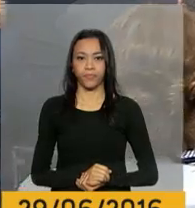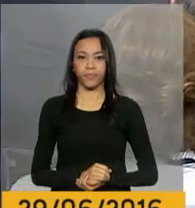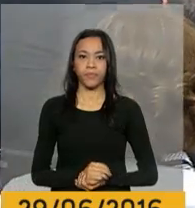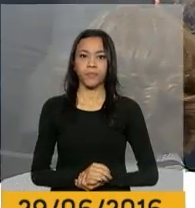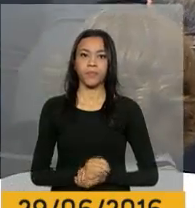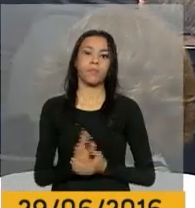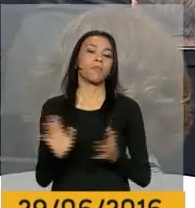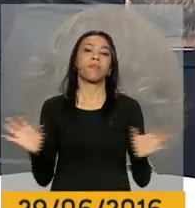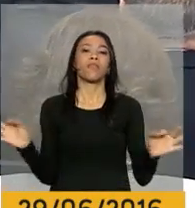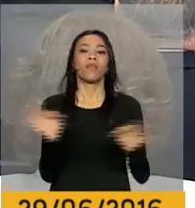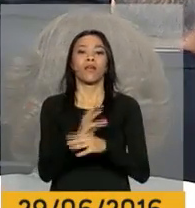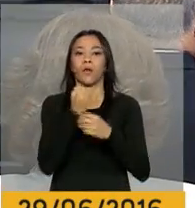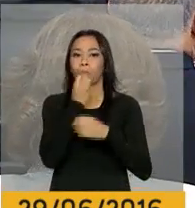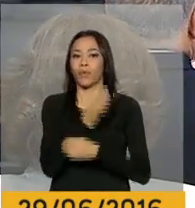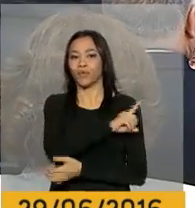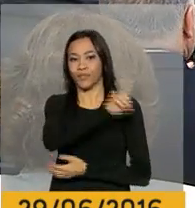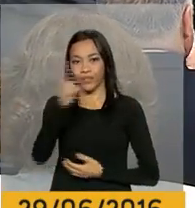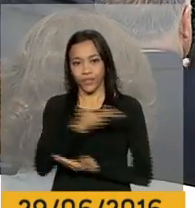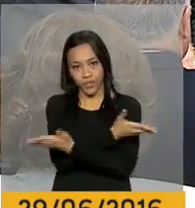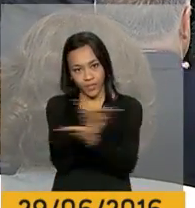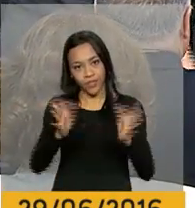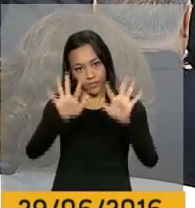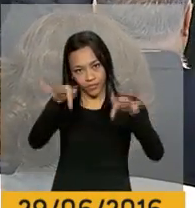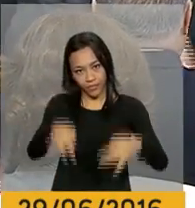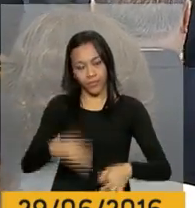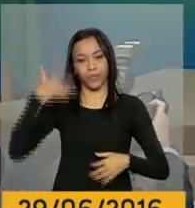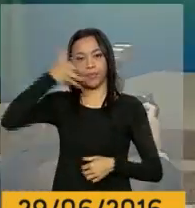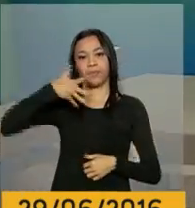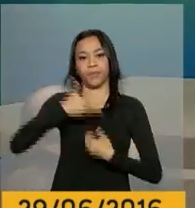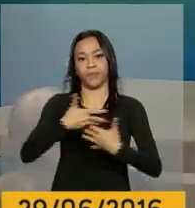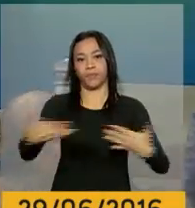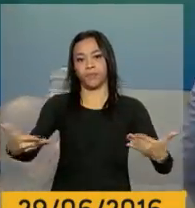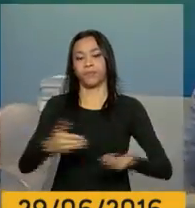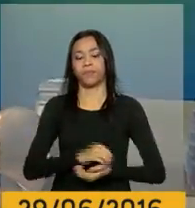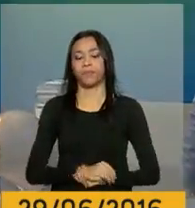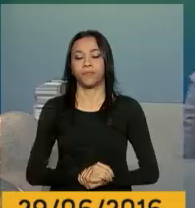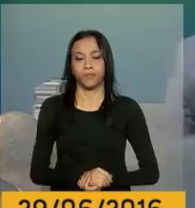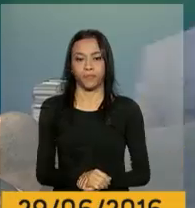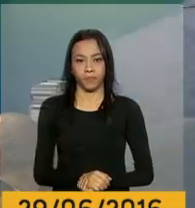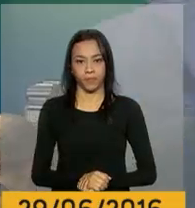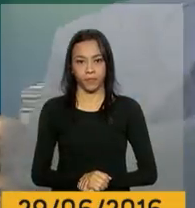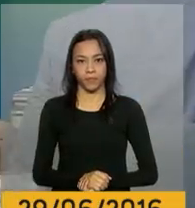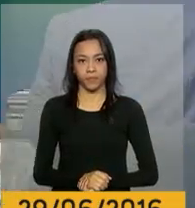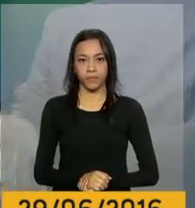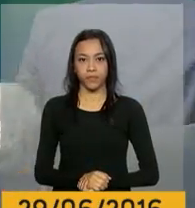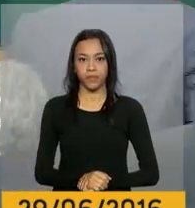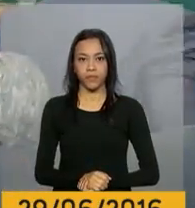Senhoras e senhores, tenham todos um bom dia. Está encerrada esta cerimônia.